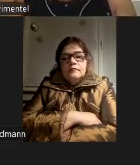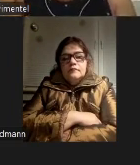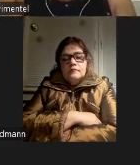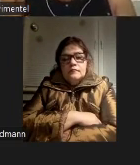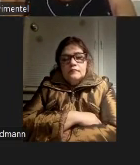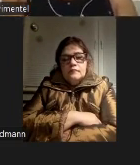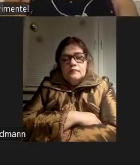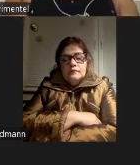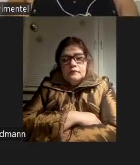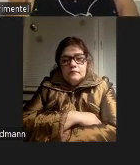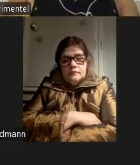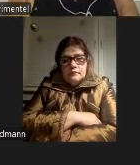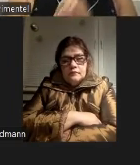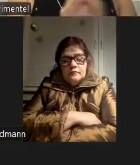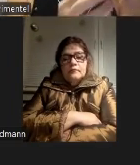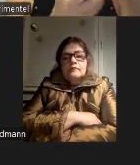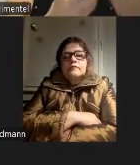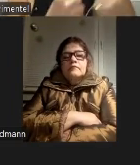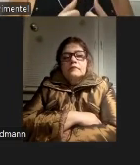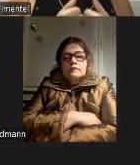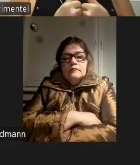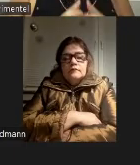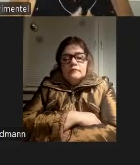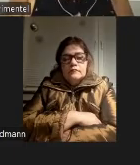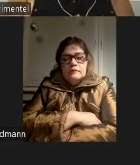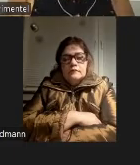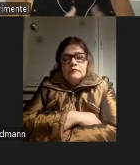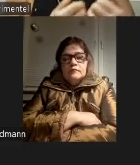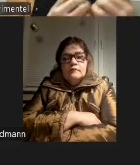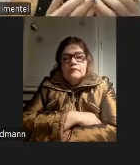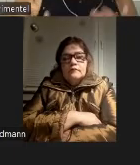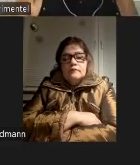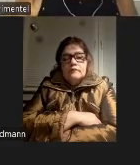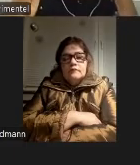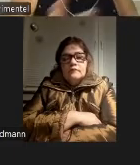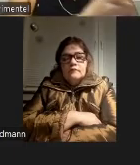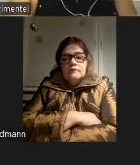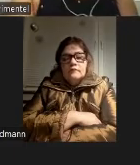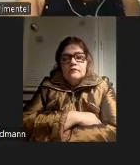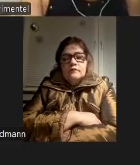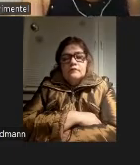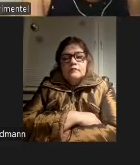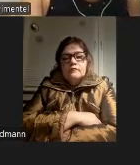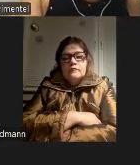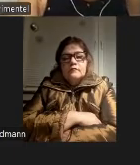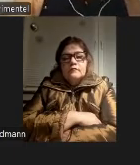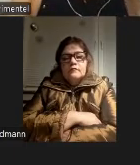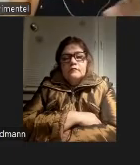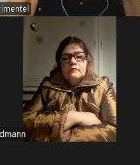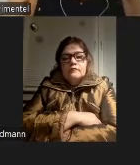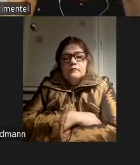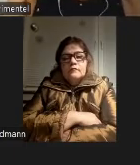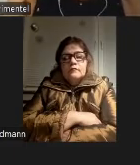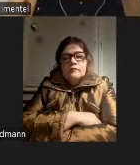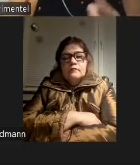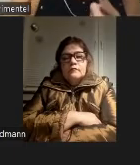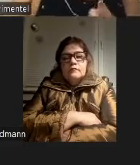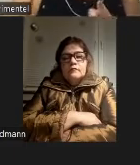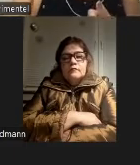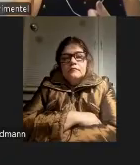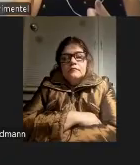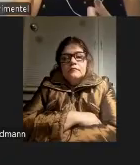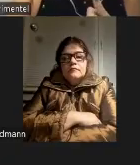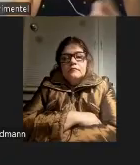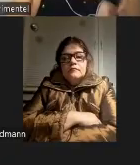aumentado da doença de Alzheimer, né? Traz também a informação de que o tratamento para a apneia do sono reduz